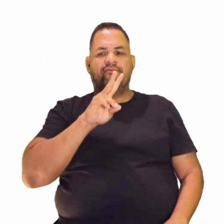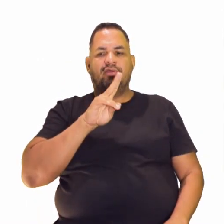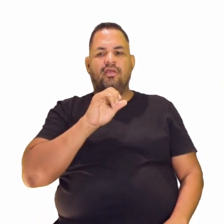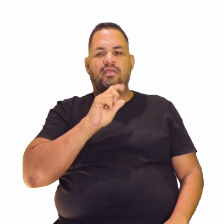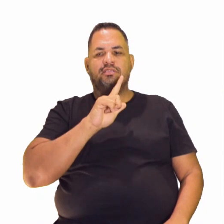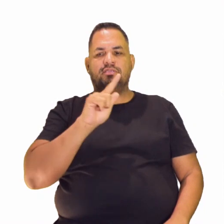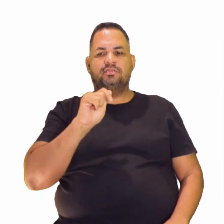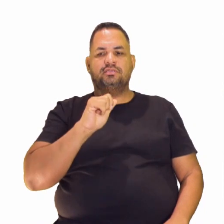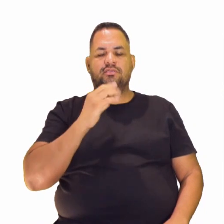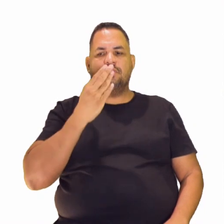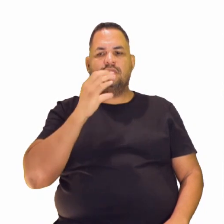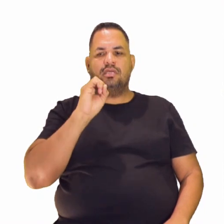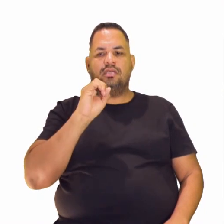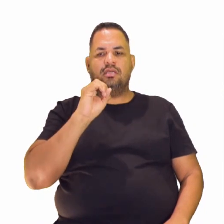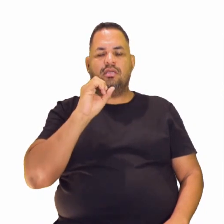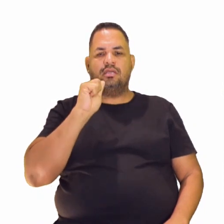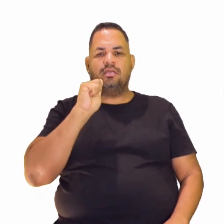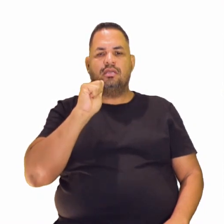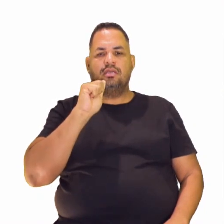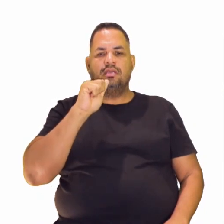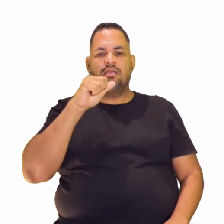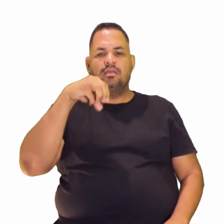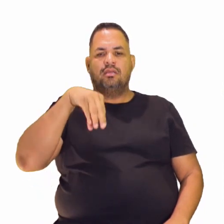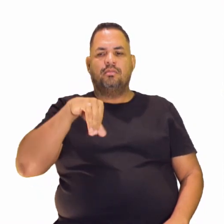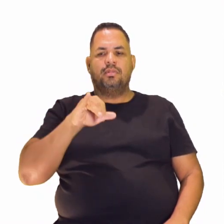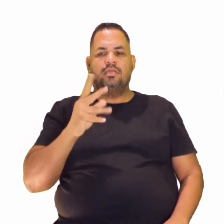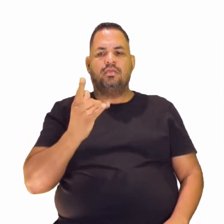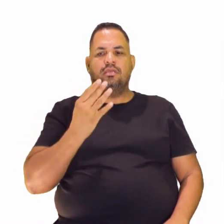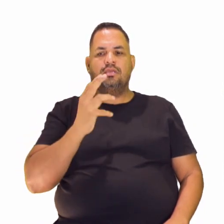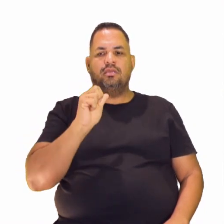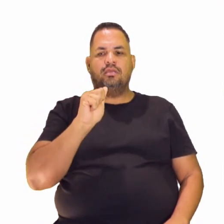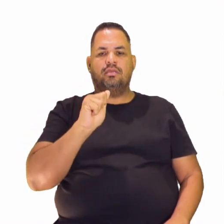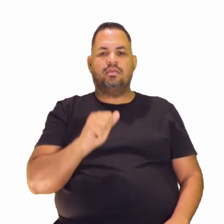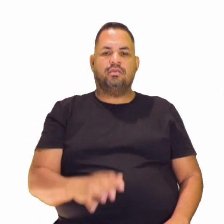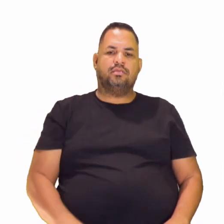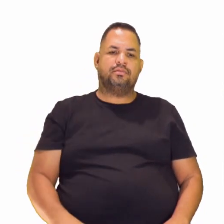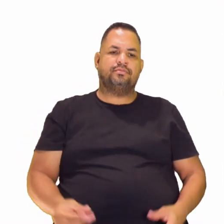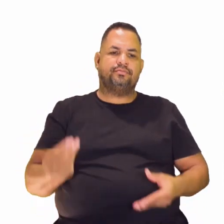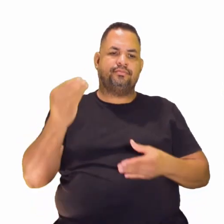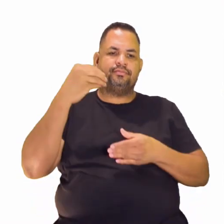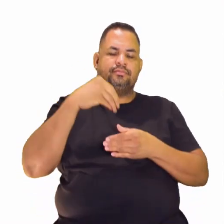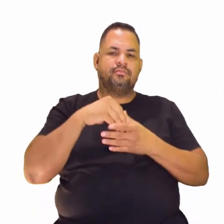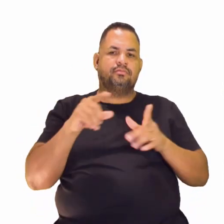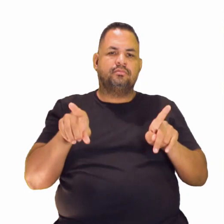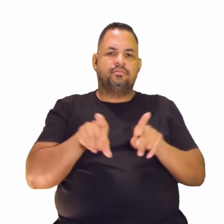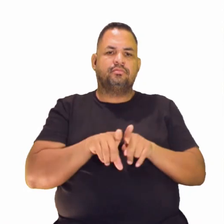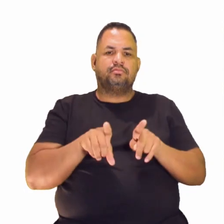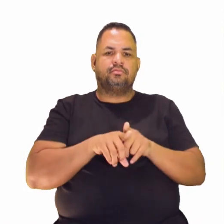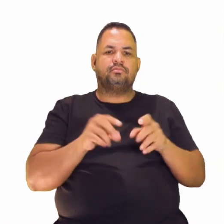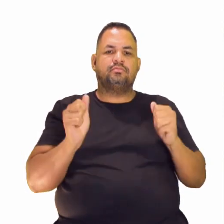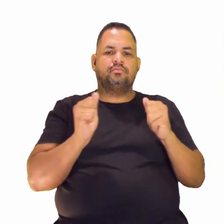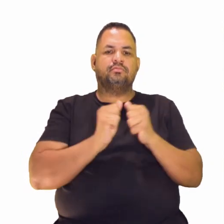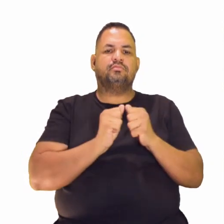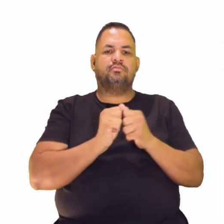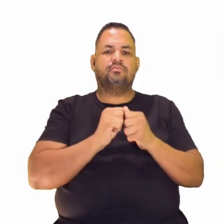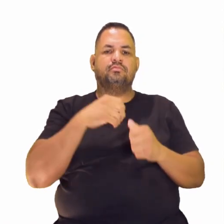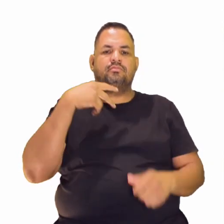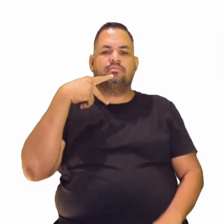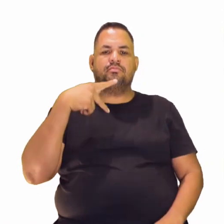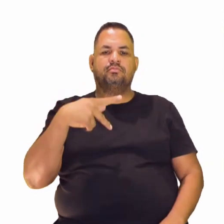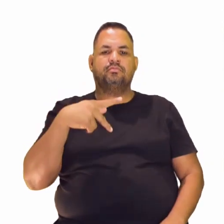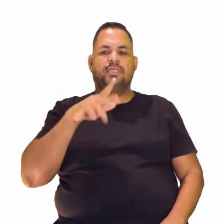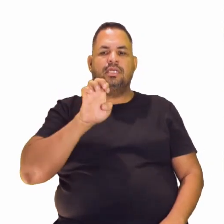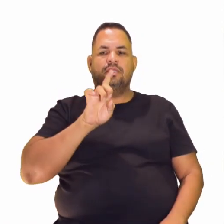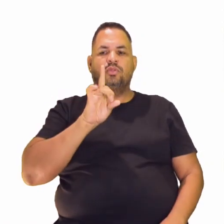que estavam na esquadra, estava junto estava dentro, né, estava também junto de Pedro Álvares Cabral e